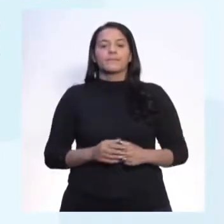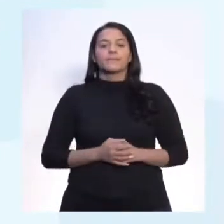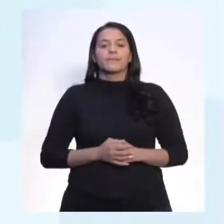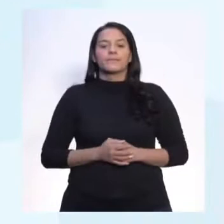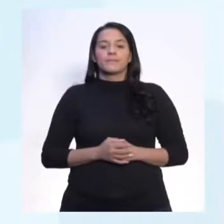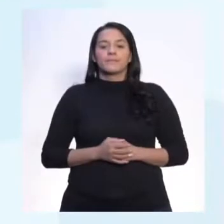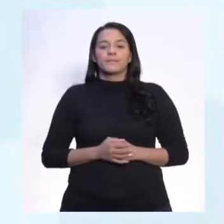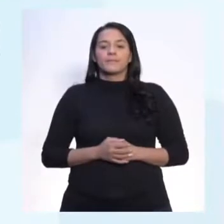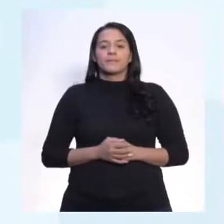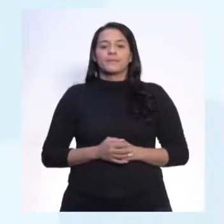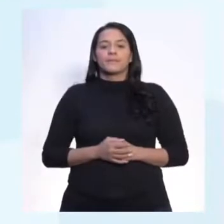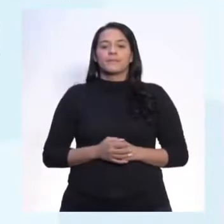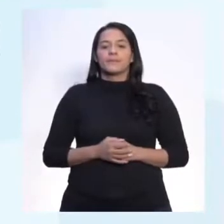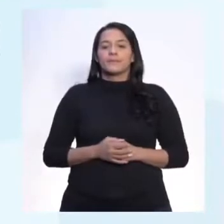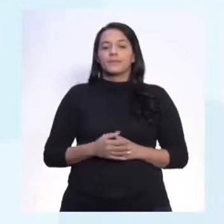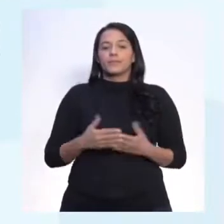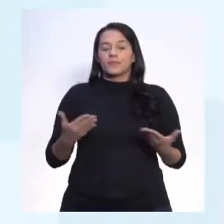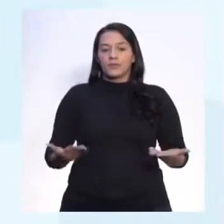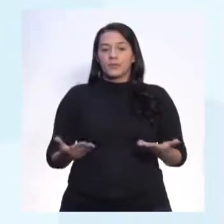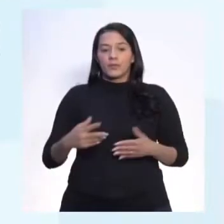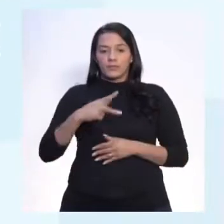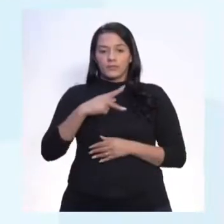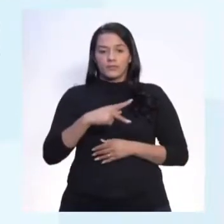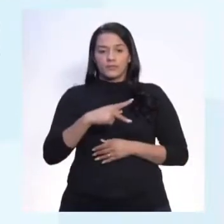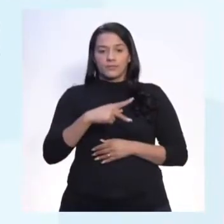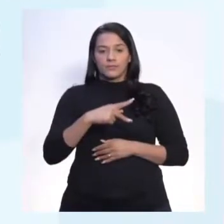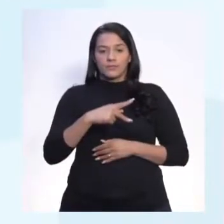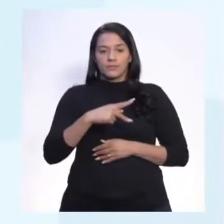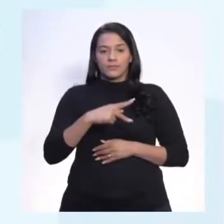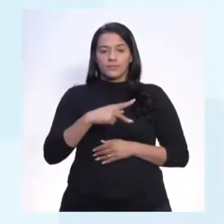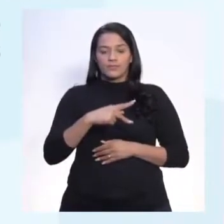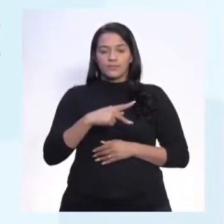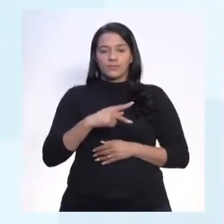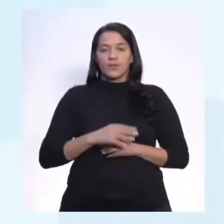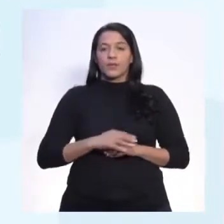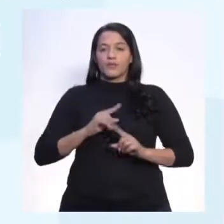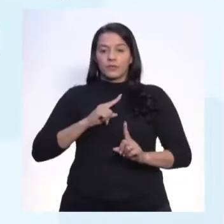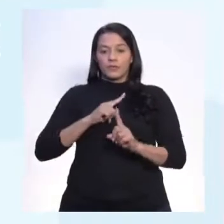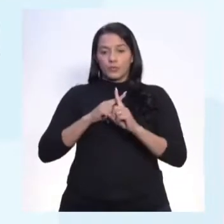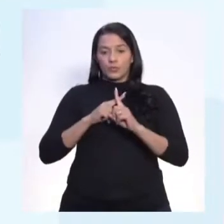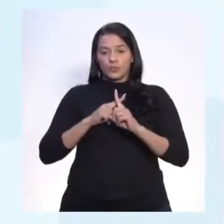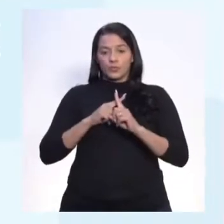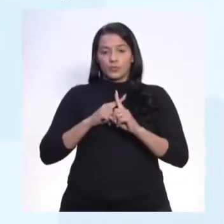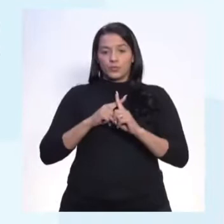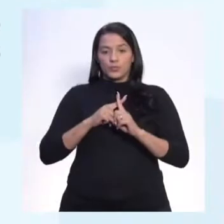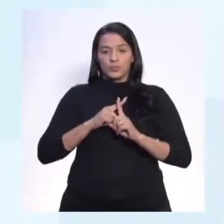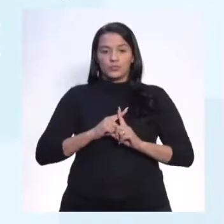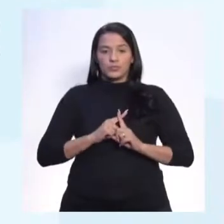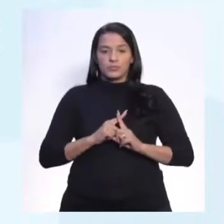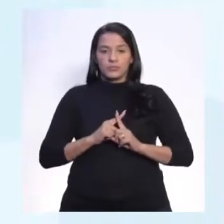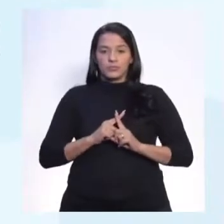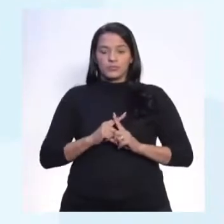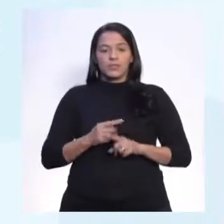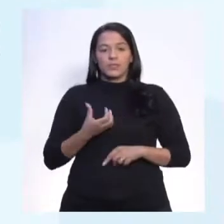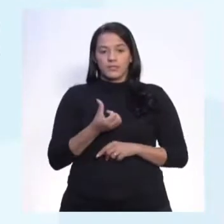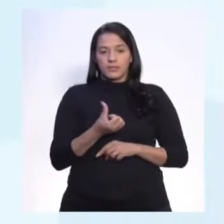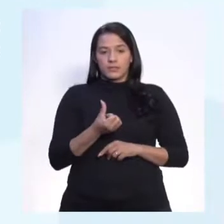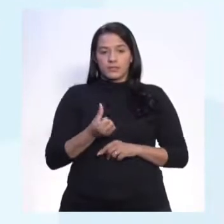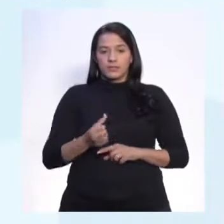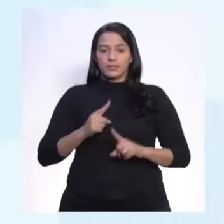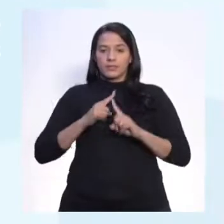Então, o princípio fundamental da contagem diz que eu multiplico as possibilidades. Então,